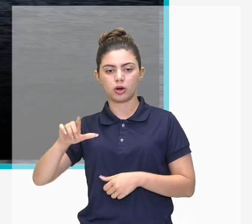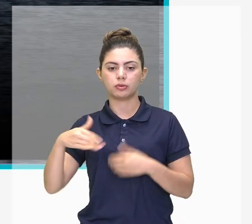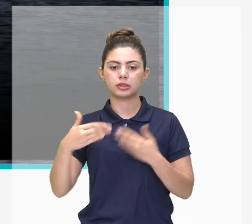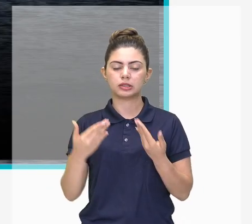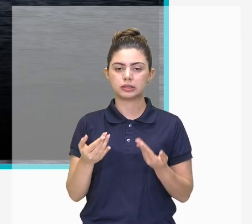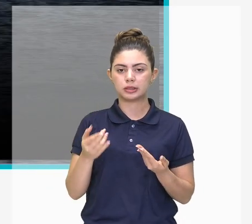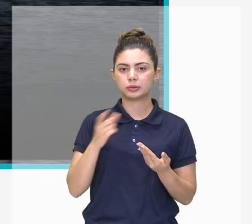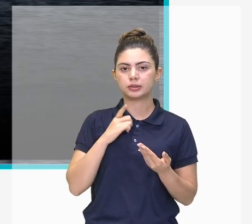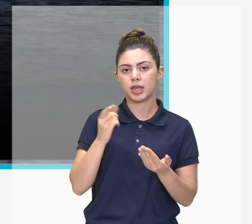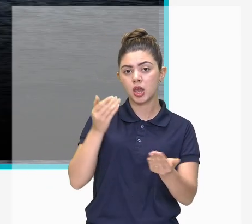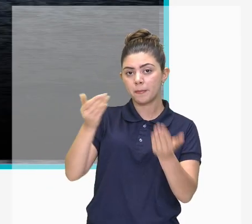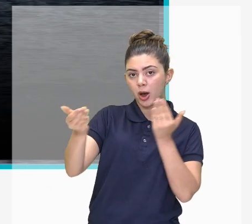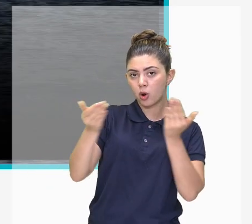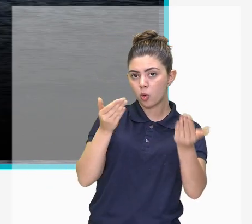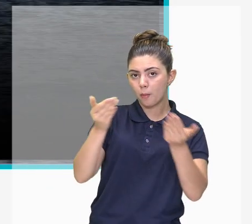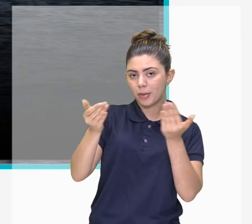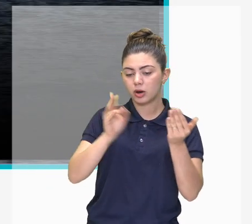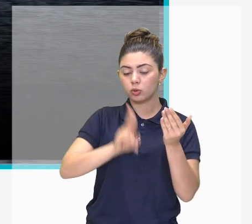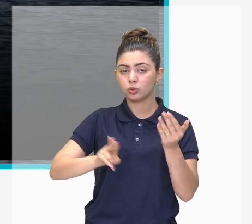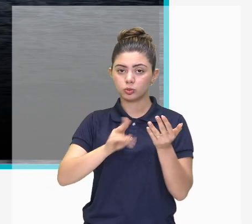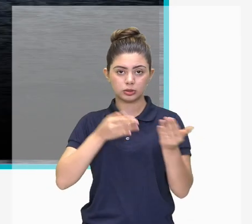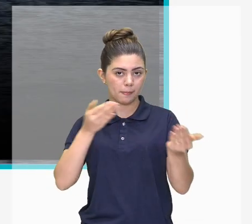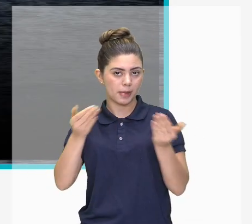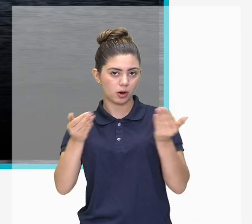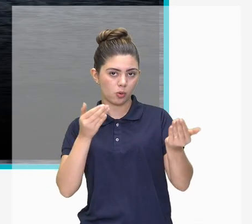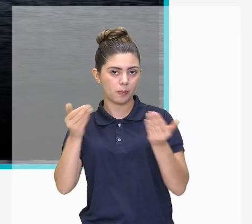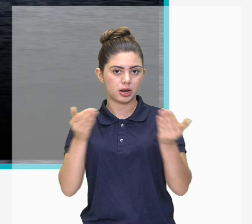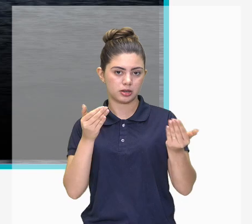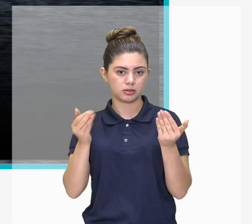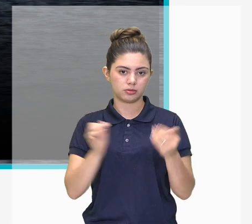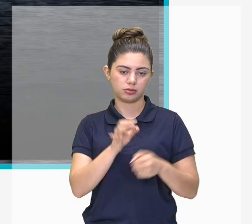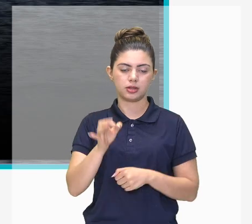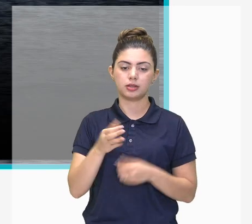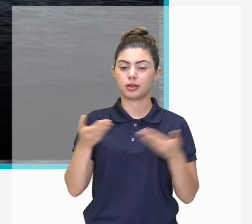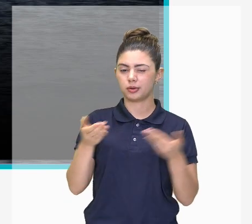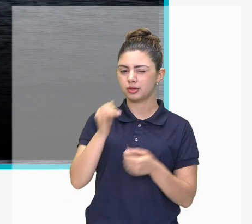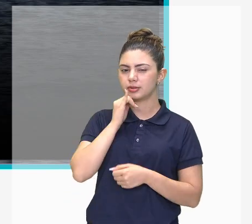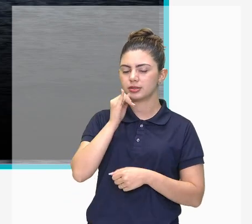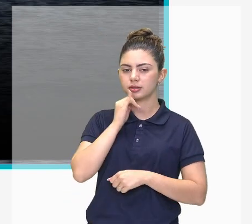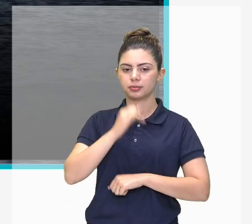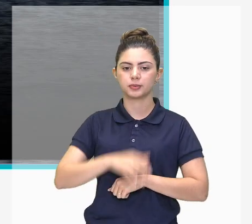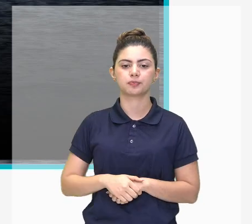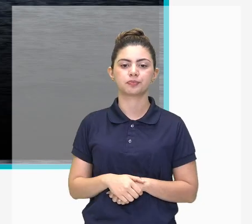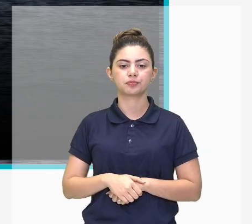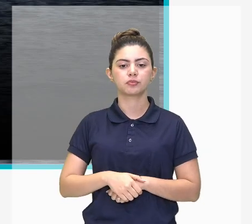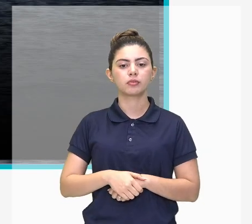ser comparado a outro ser. Olha o exemplo.